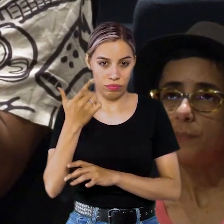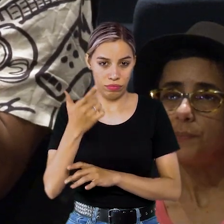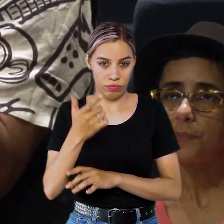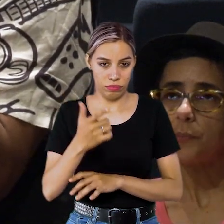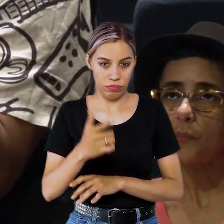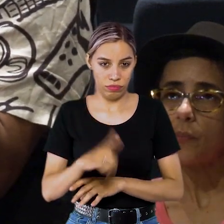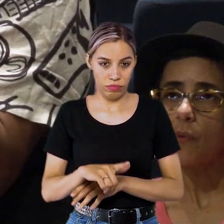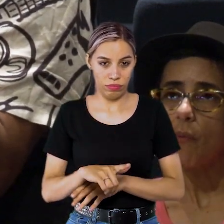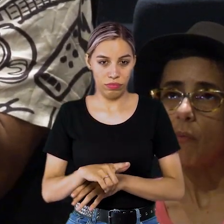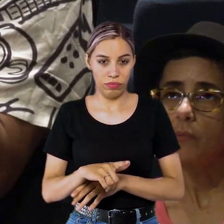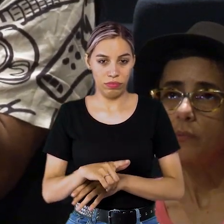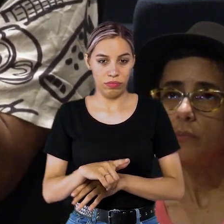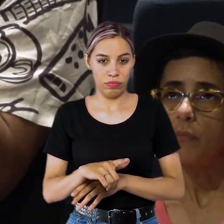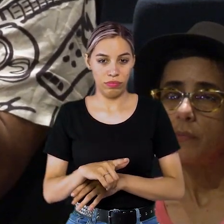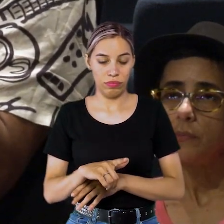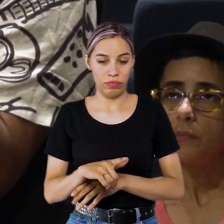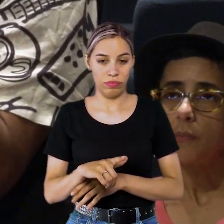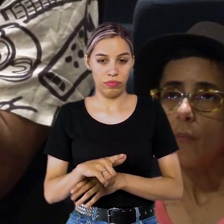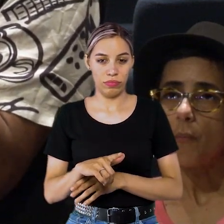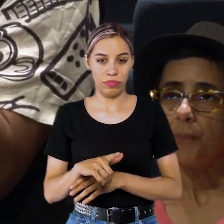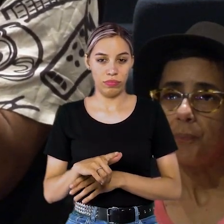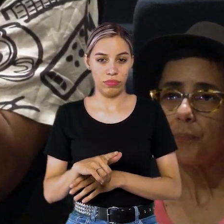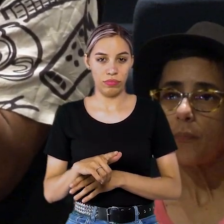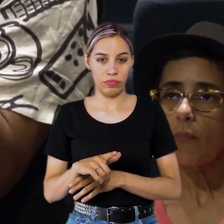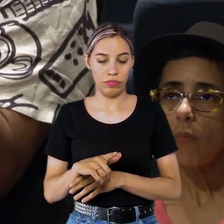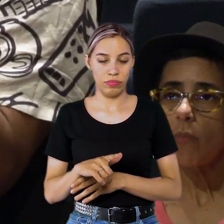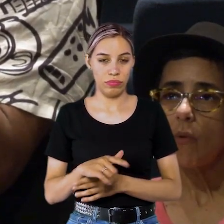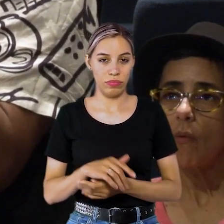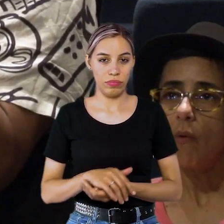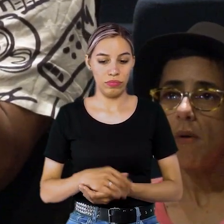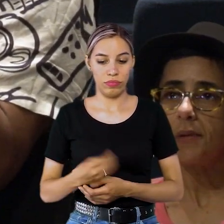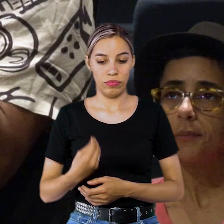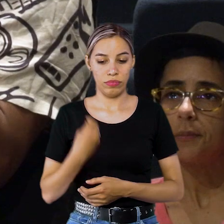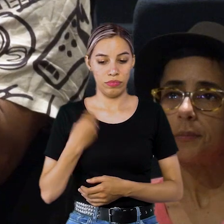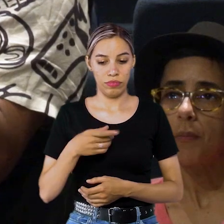parte do nosso dia a dia, inclusive